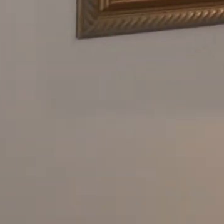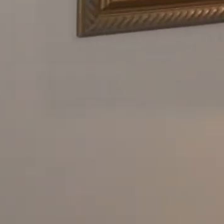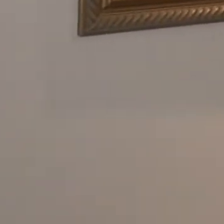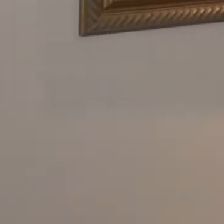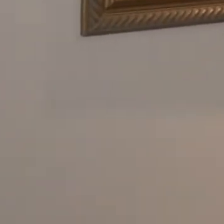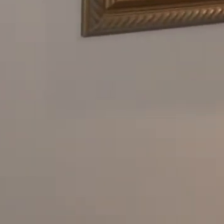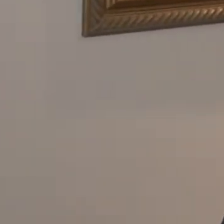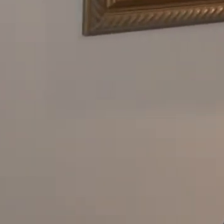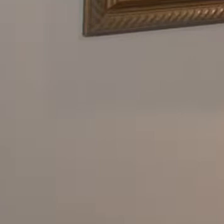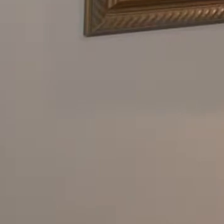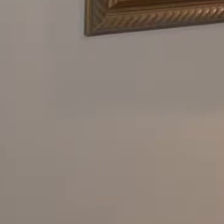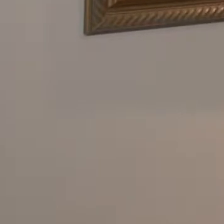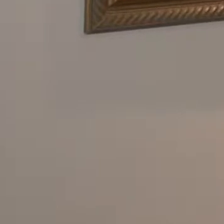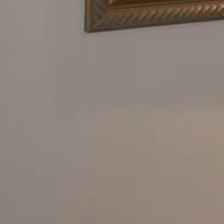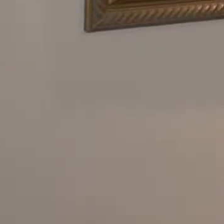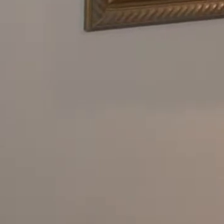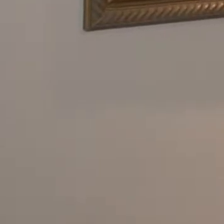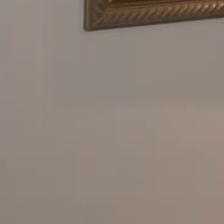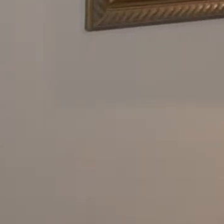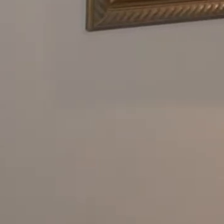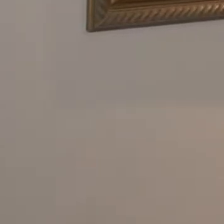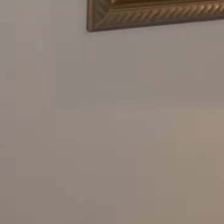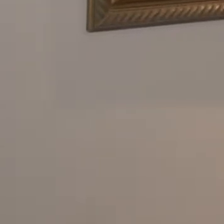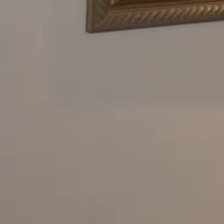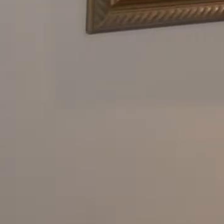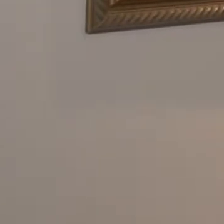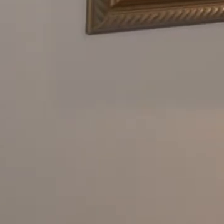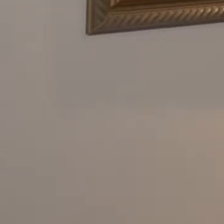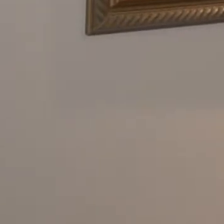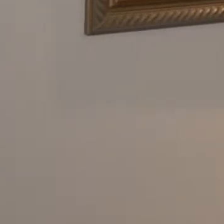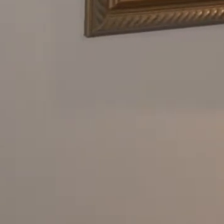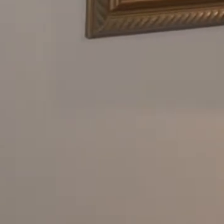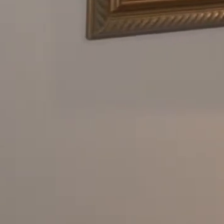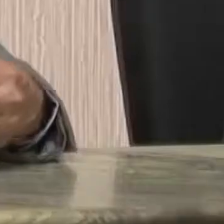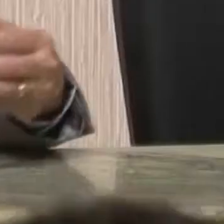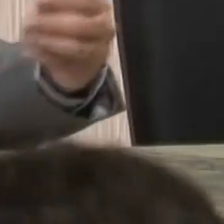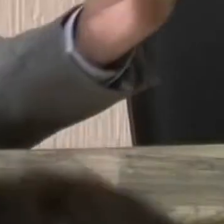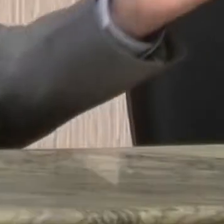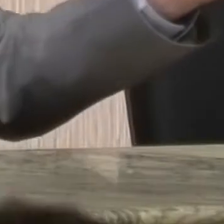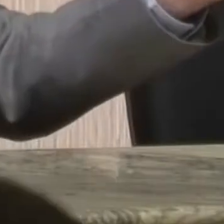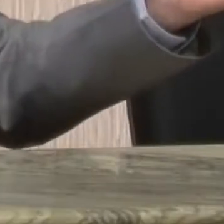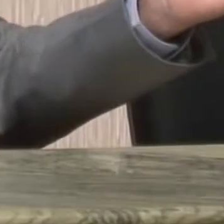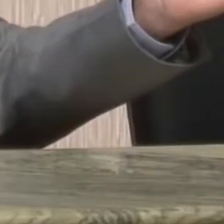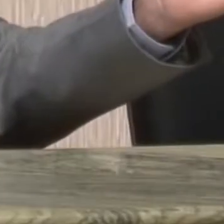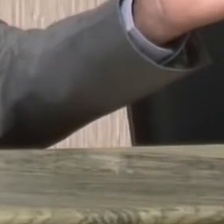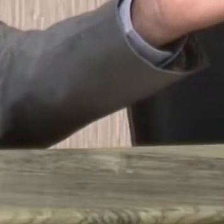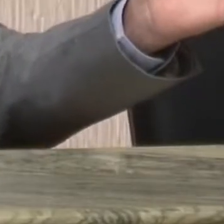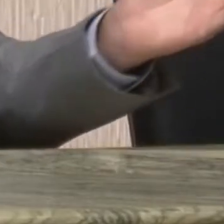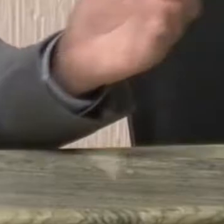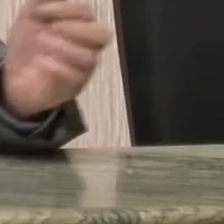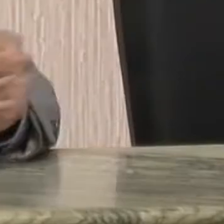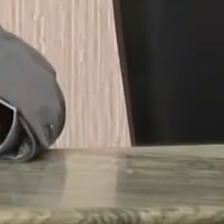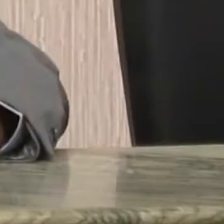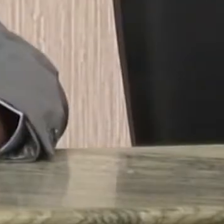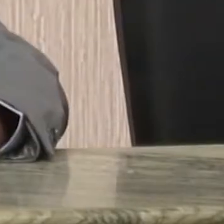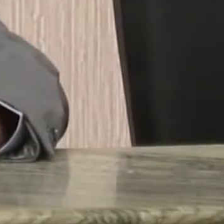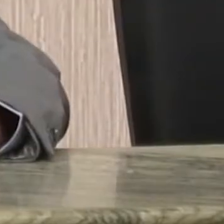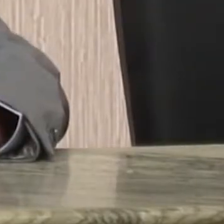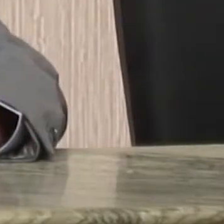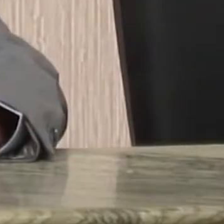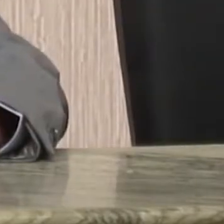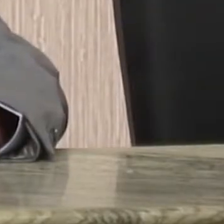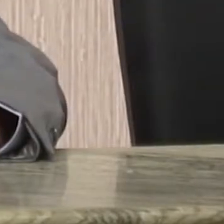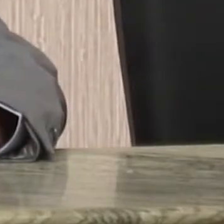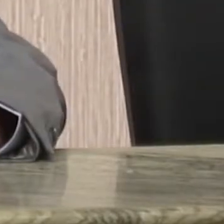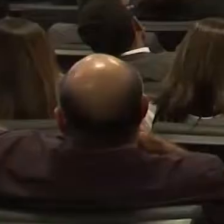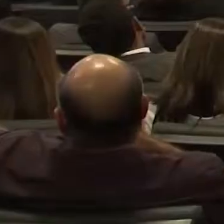ataca muito fortemente os que recebem menos salários. Para o ex-ministro da Previdência, José Pimentel, o